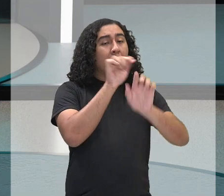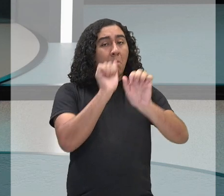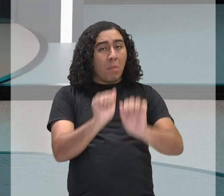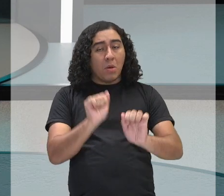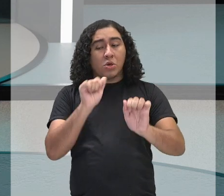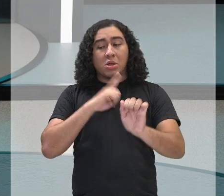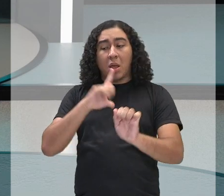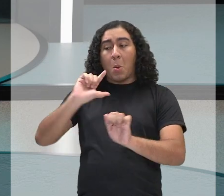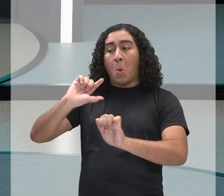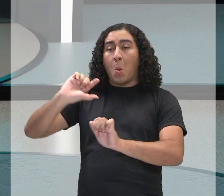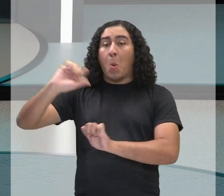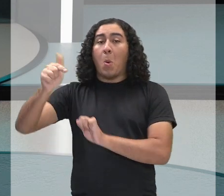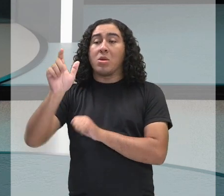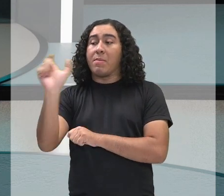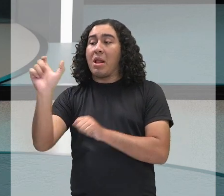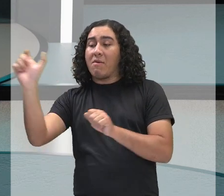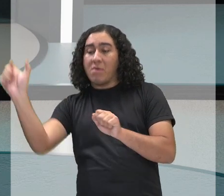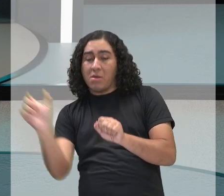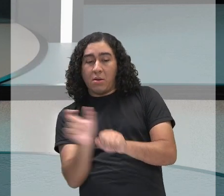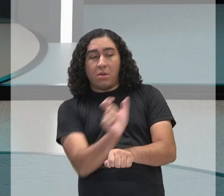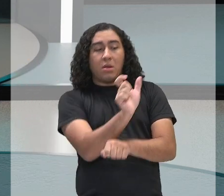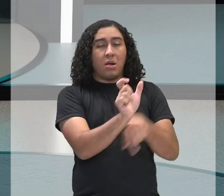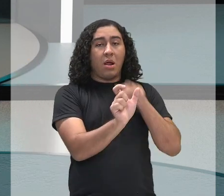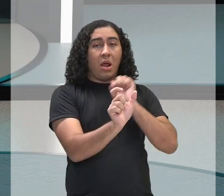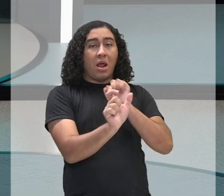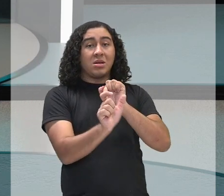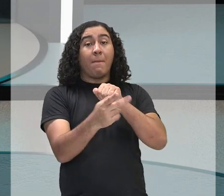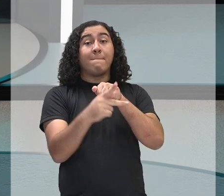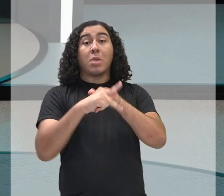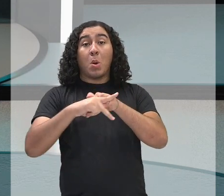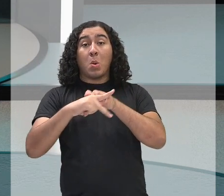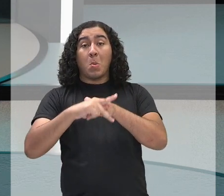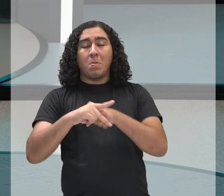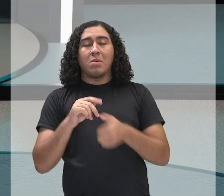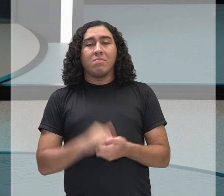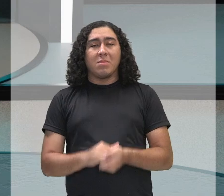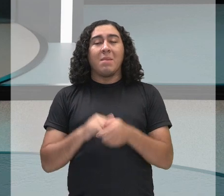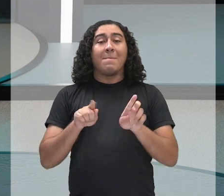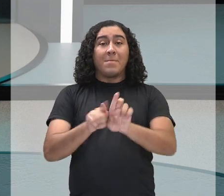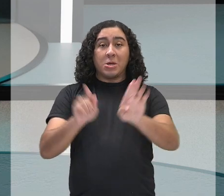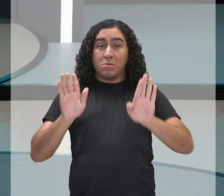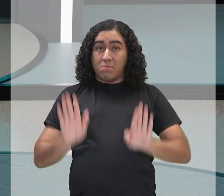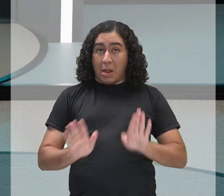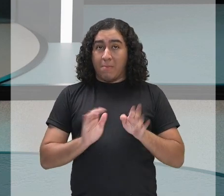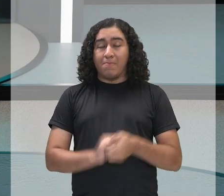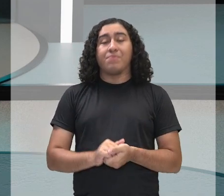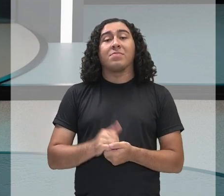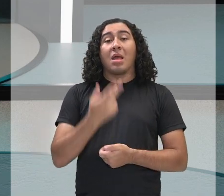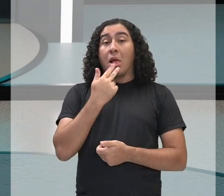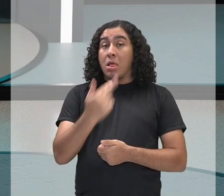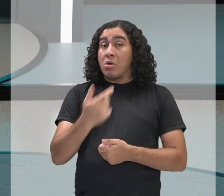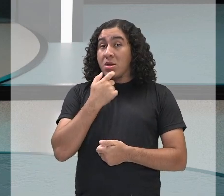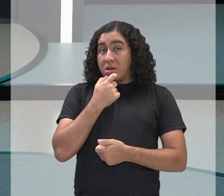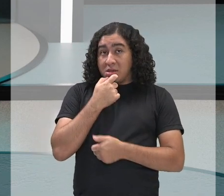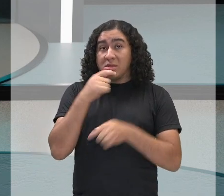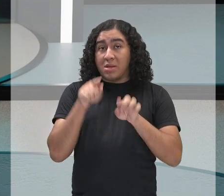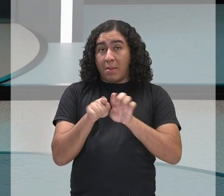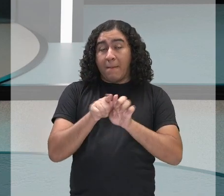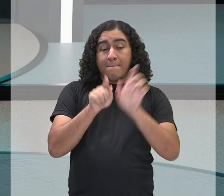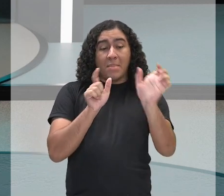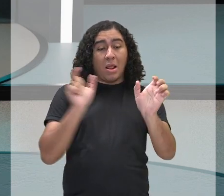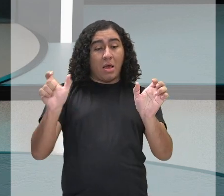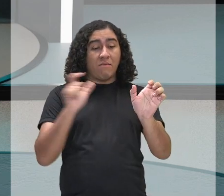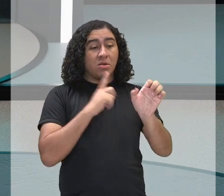nome é sempre um pronome. Só que tem um probleminha. Em todas as línguas, na língua inglesa não é diferente, as palavras se dividem